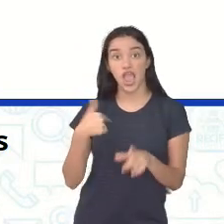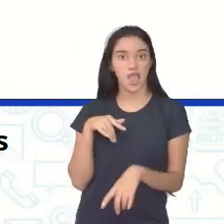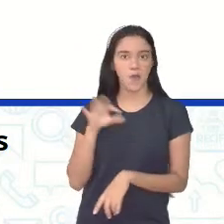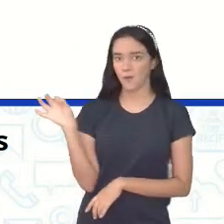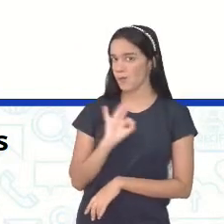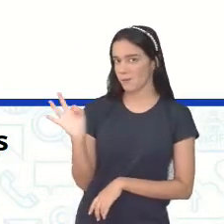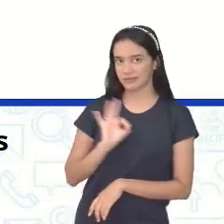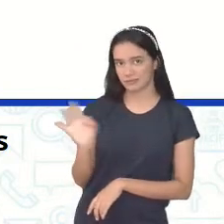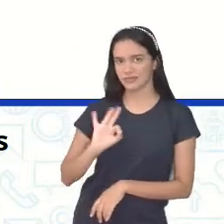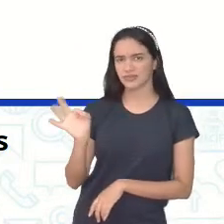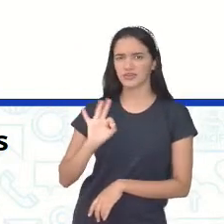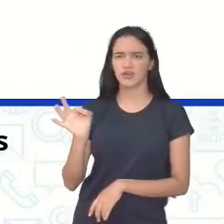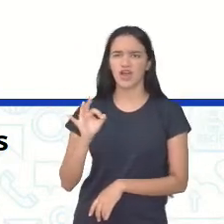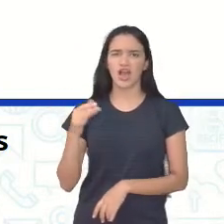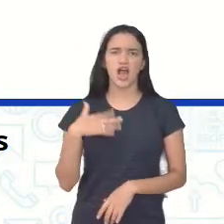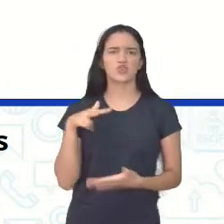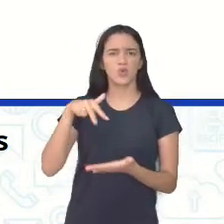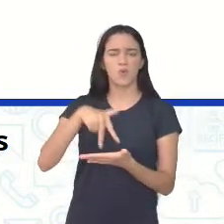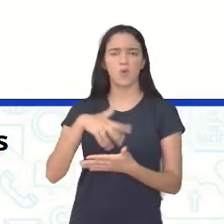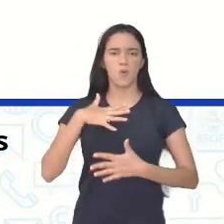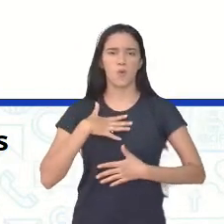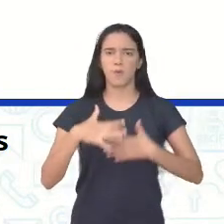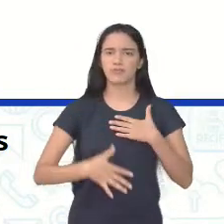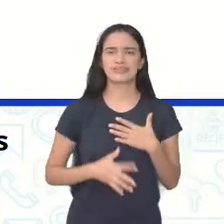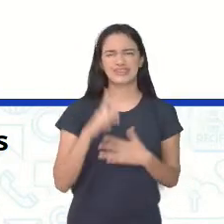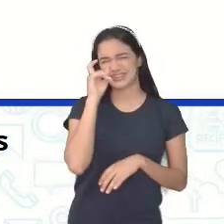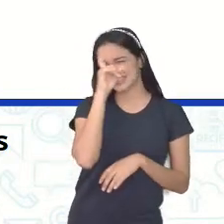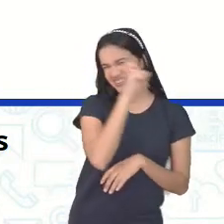aqui com a professora Vilma.